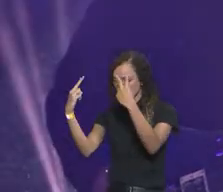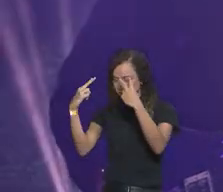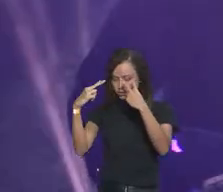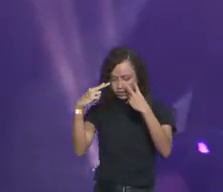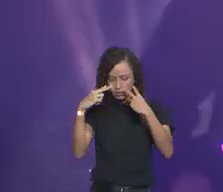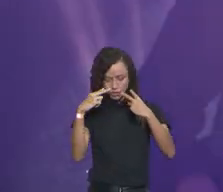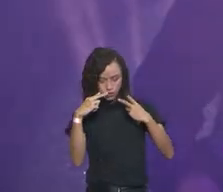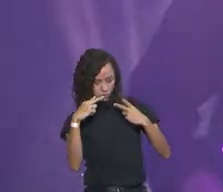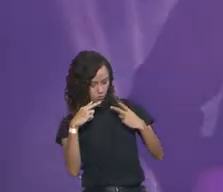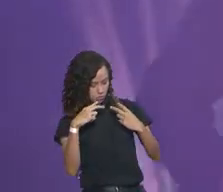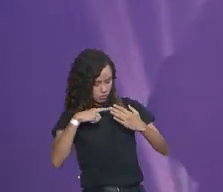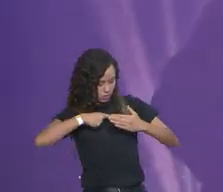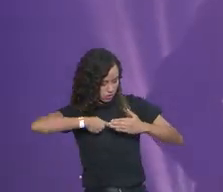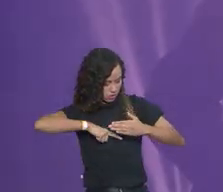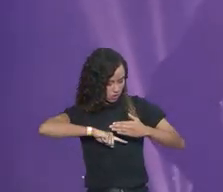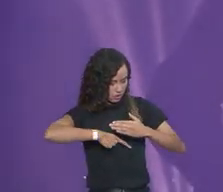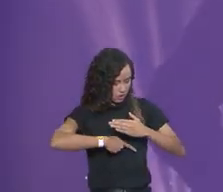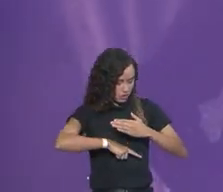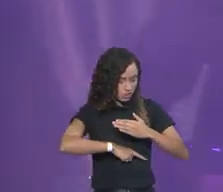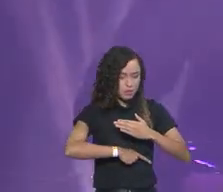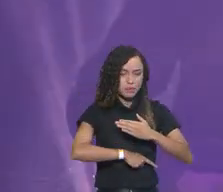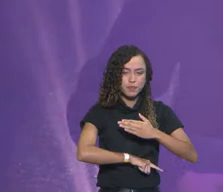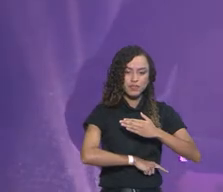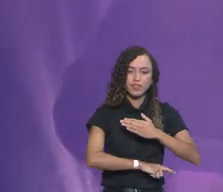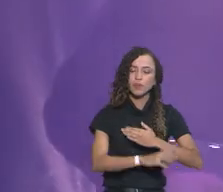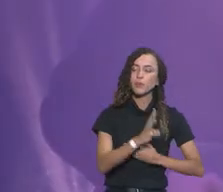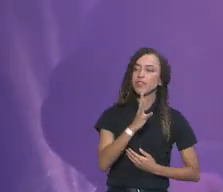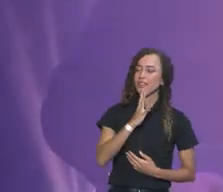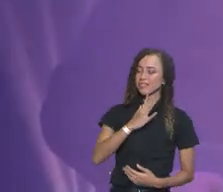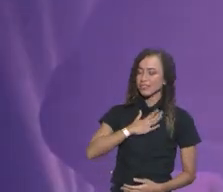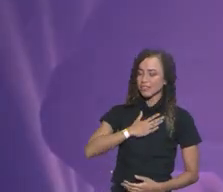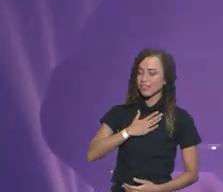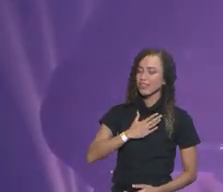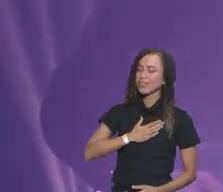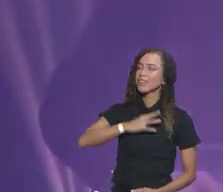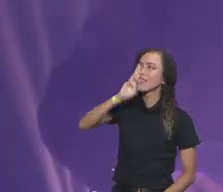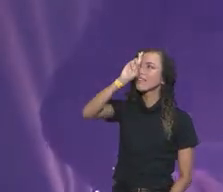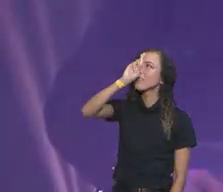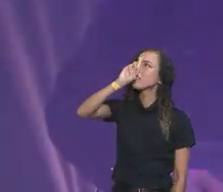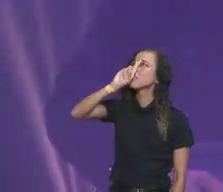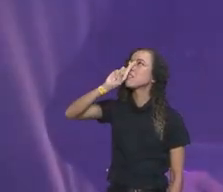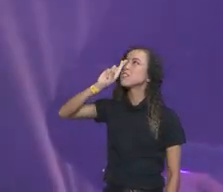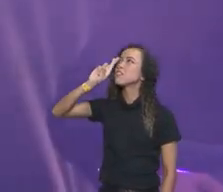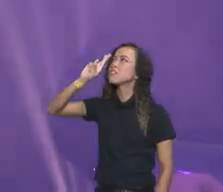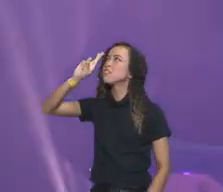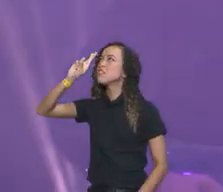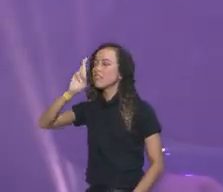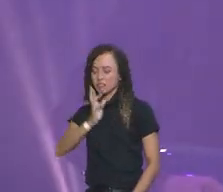sou da-me senhor e me conhece